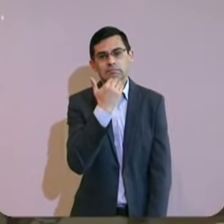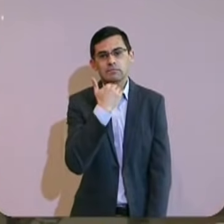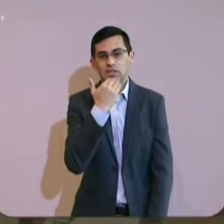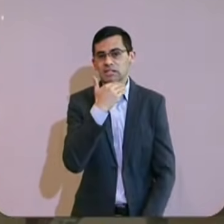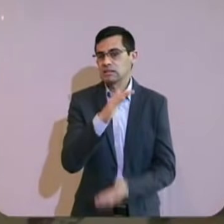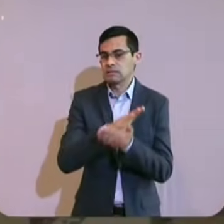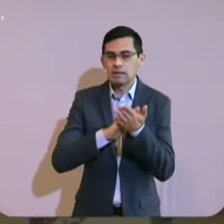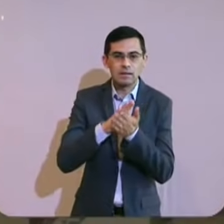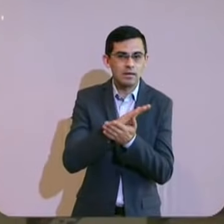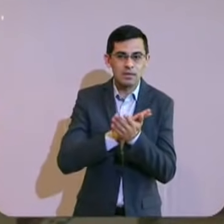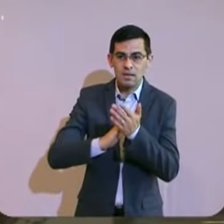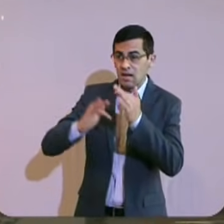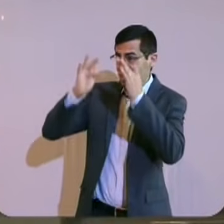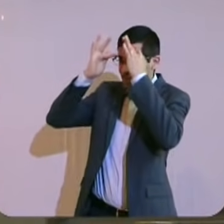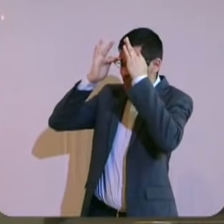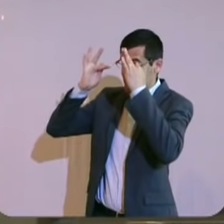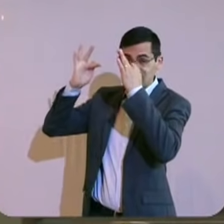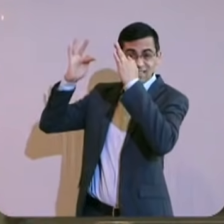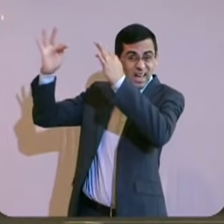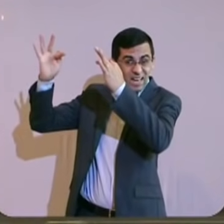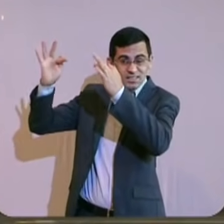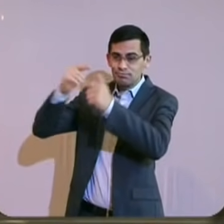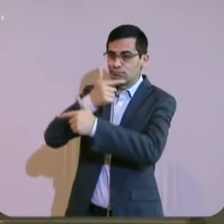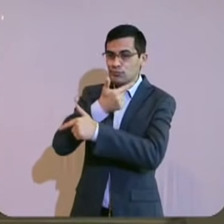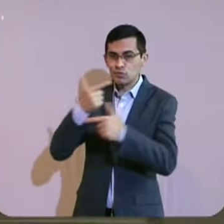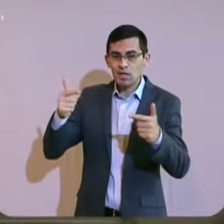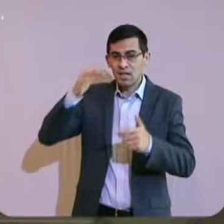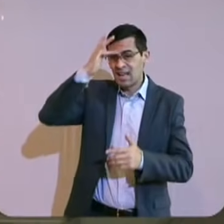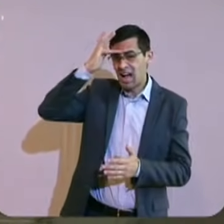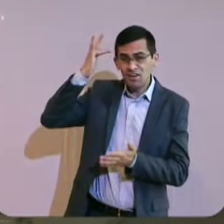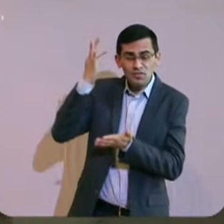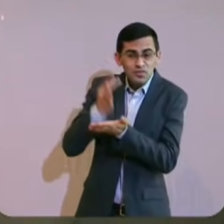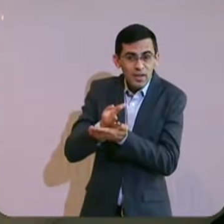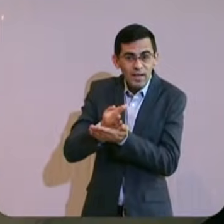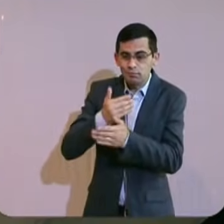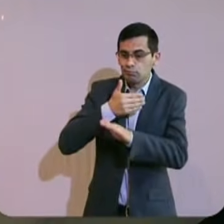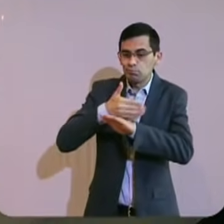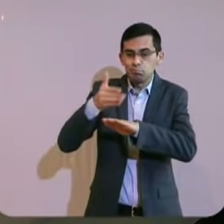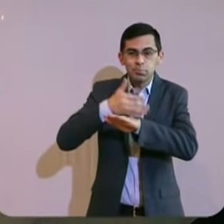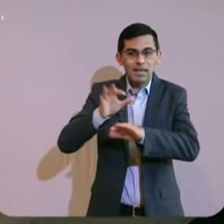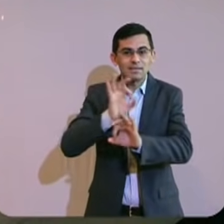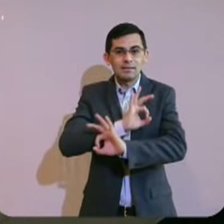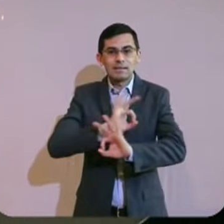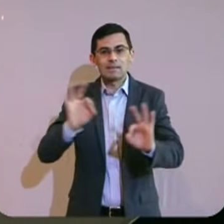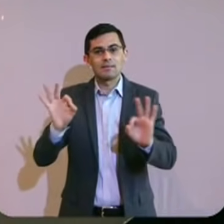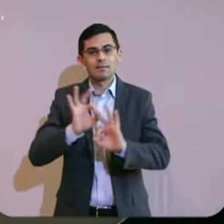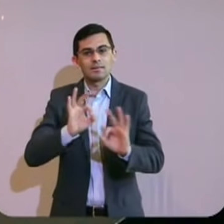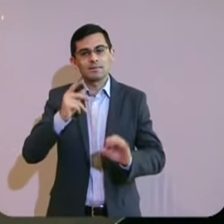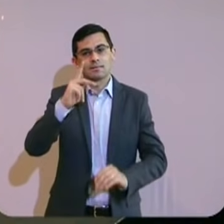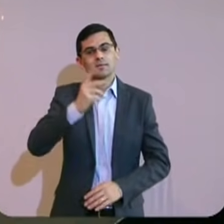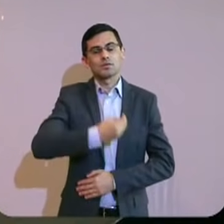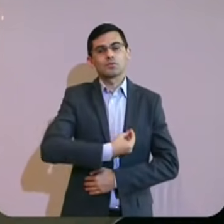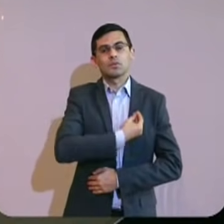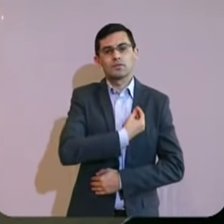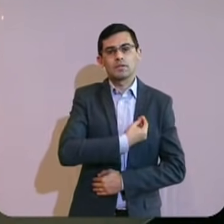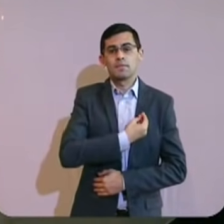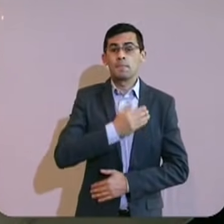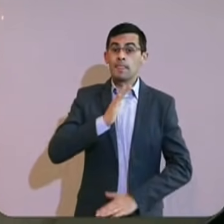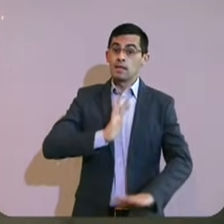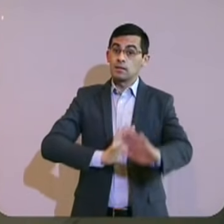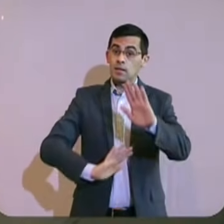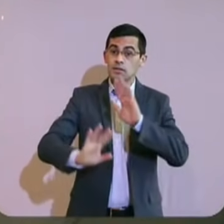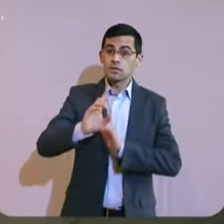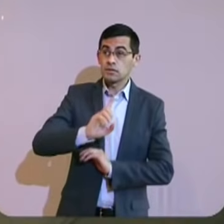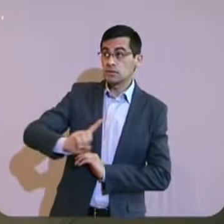então a fidelidade não chegou e a fé não se tornou prática na sua vida. E às vezes Deus